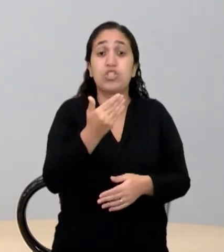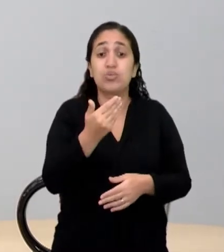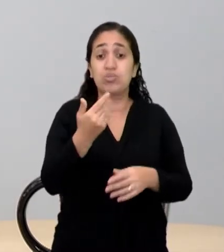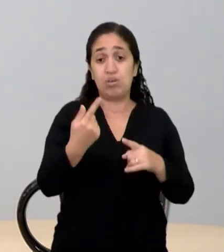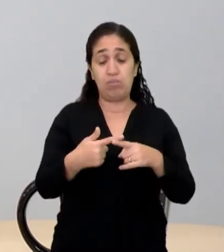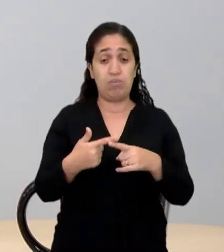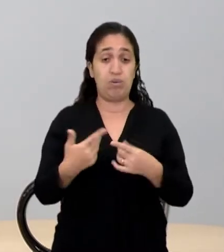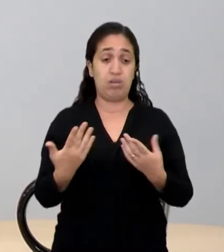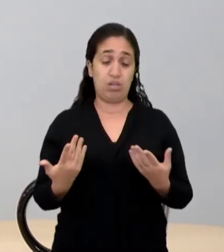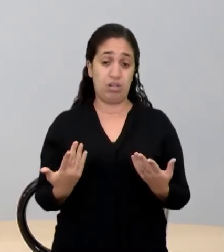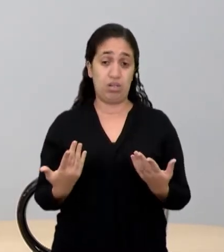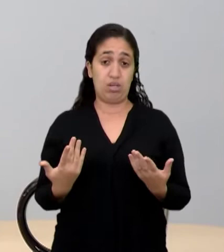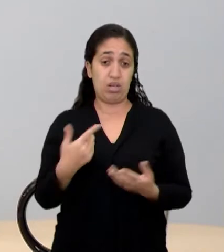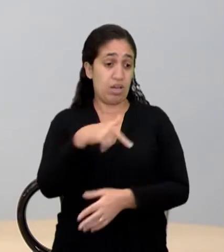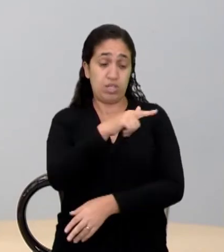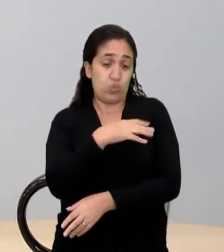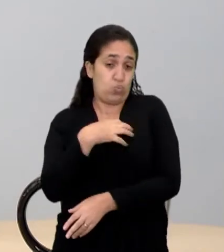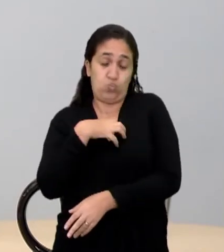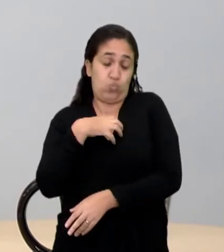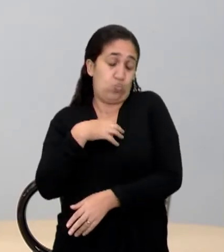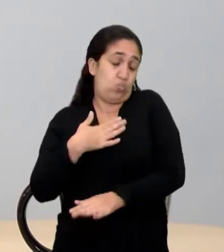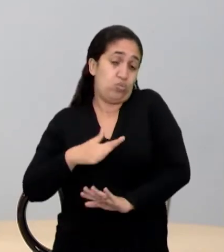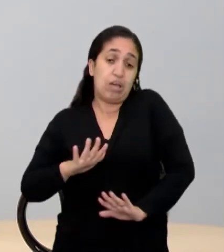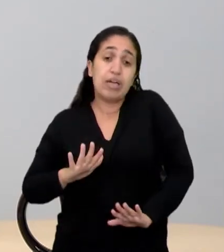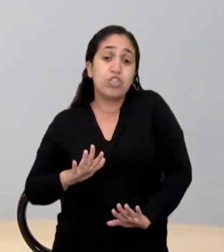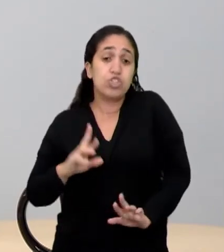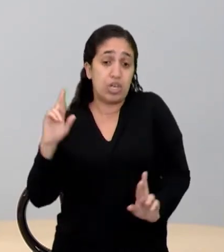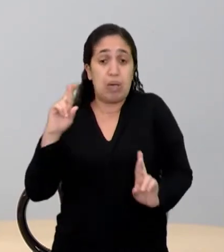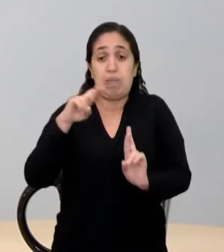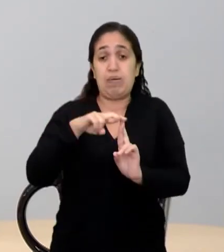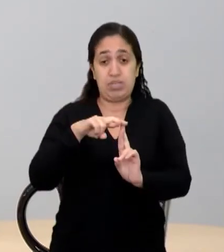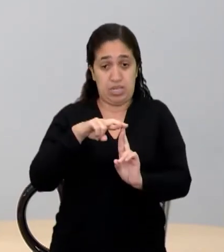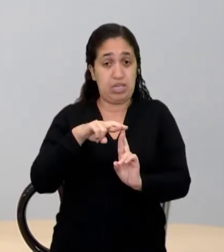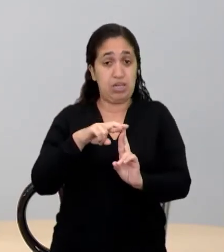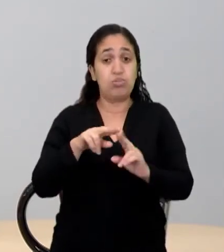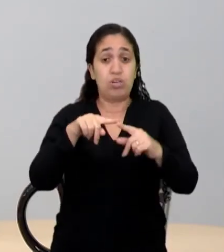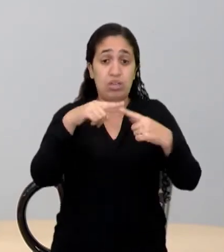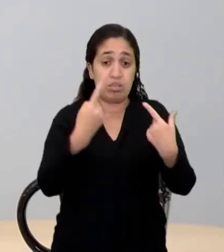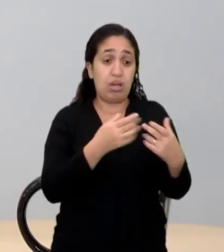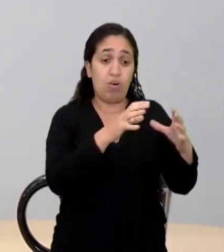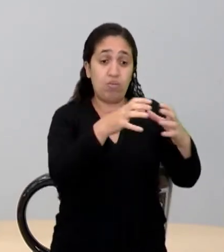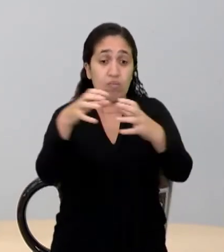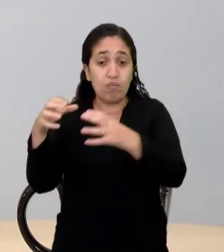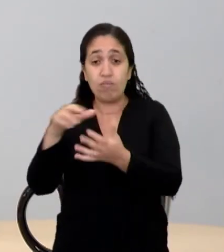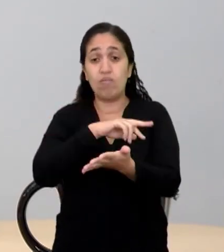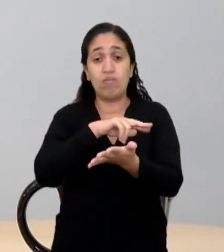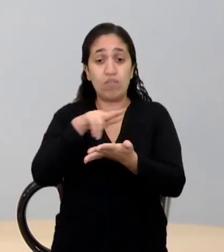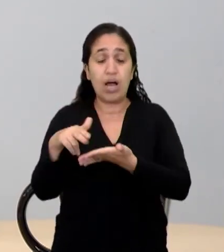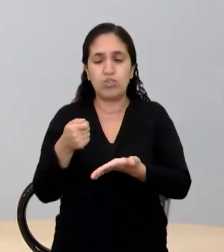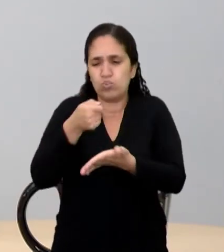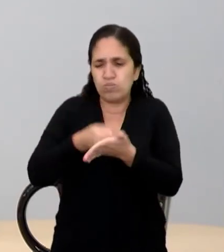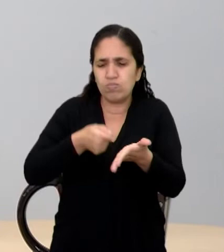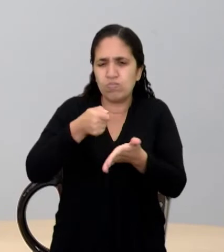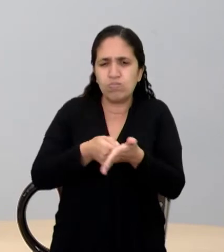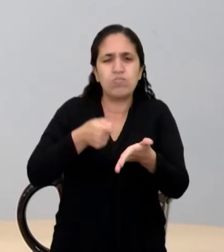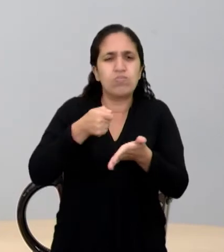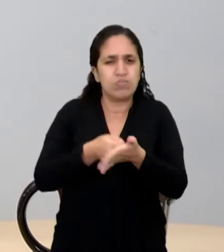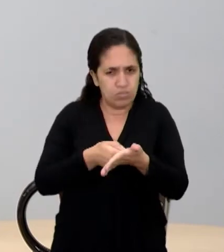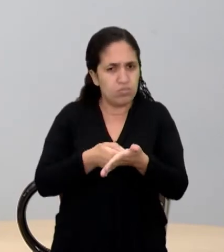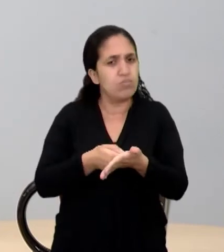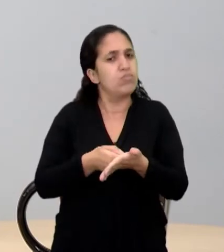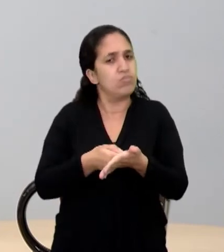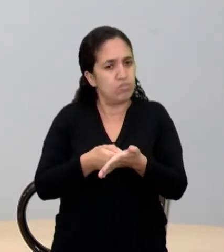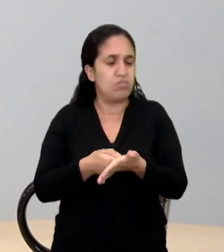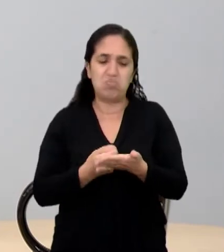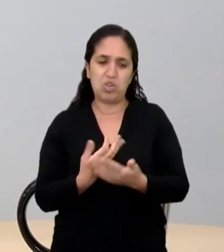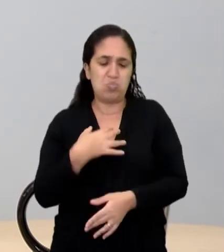porque, no caso, eles não se sentem representados. Então, por isso que vários grupos pedem, reivindicam essa questão. Eles não